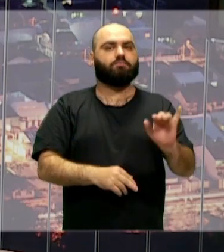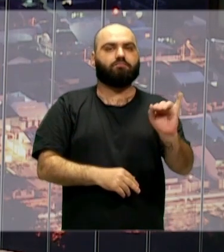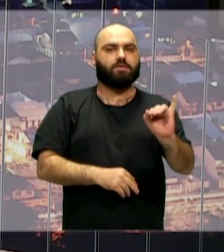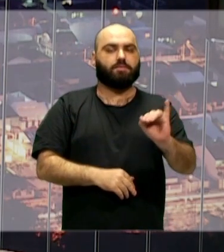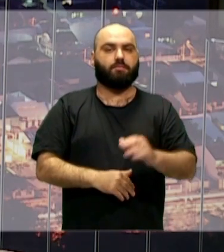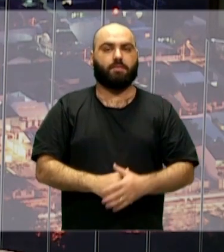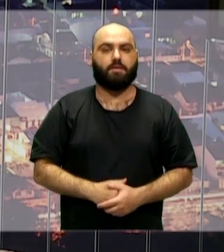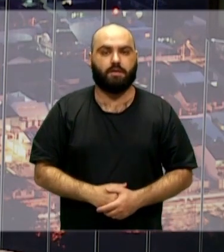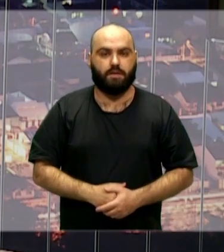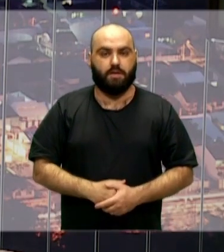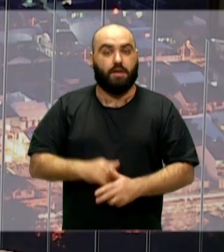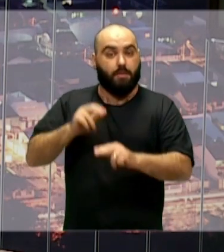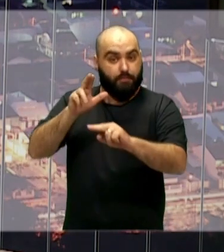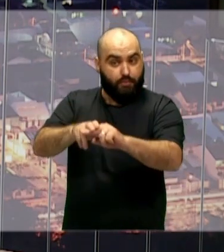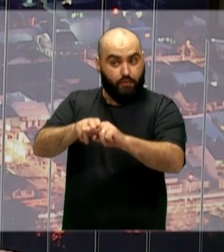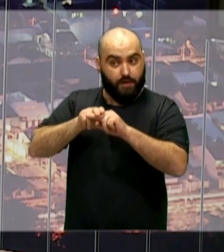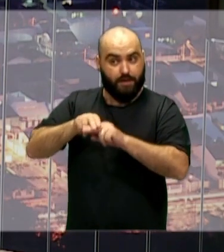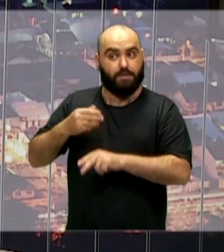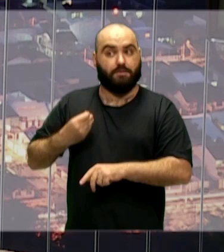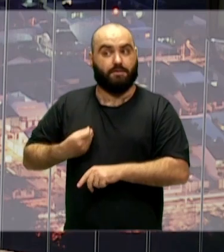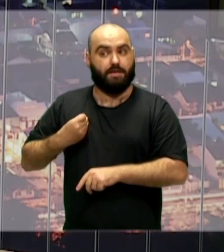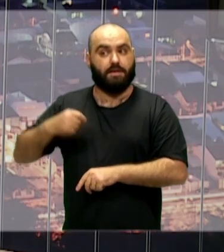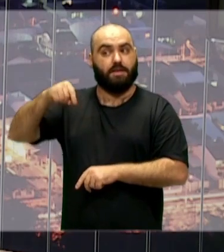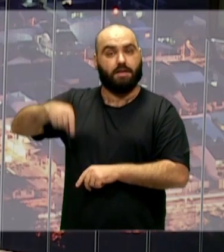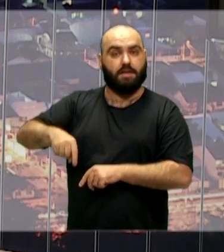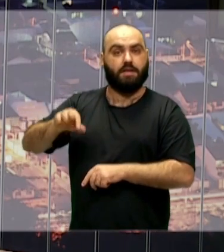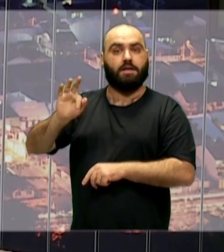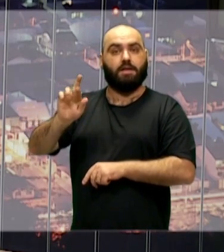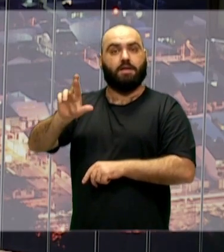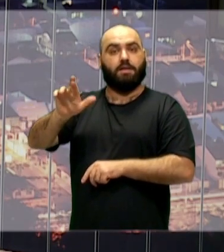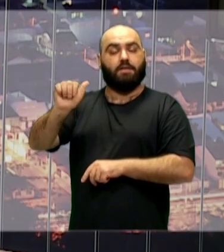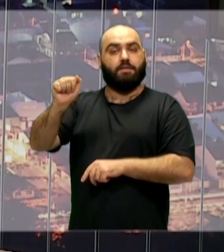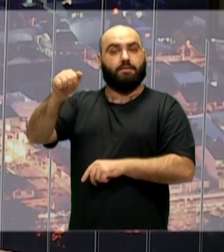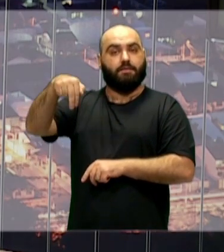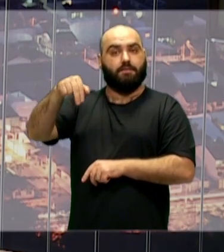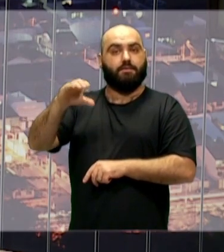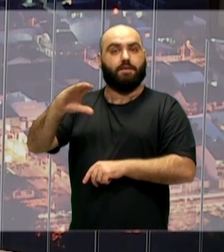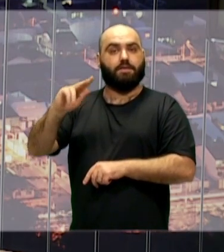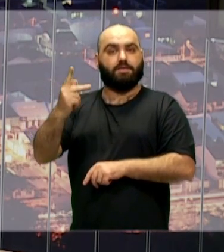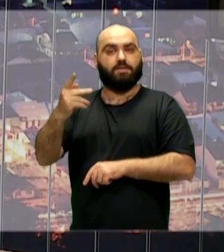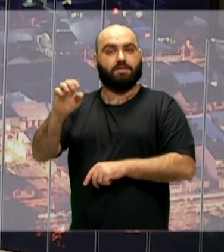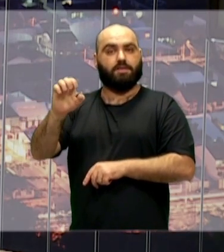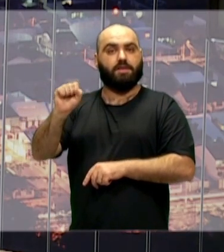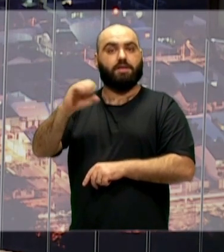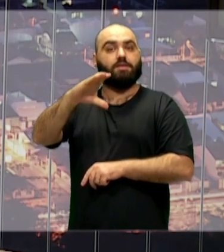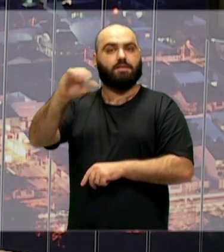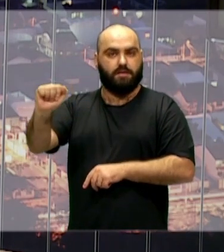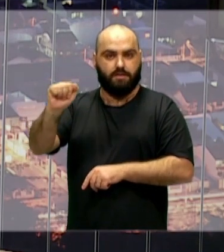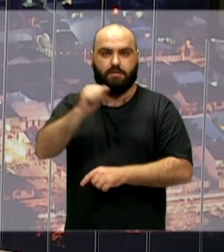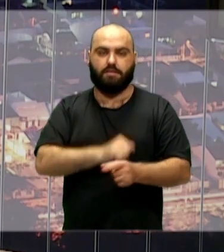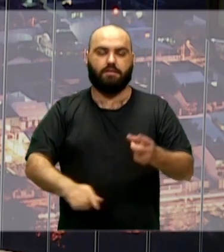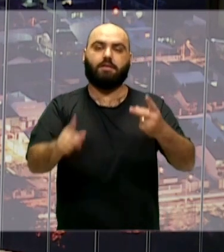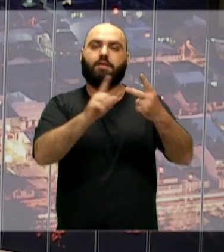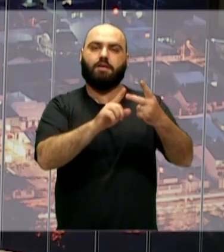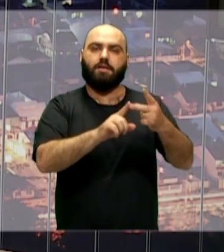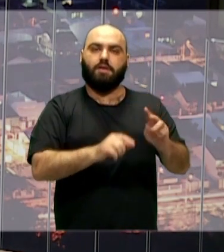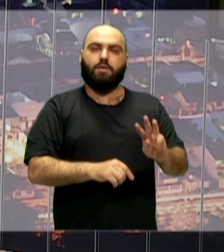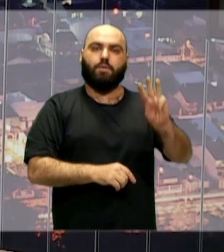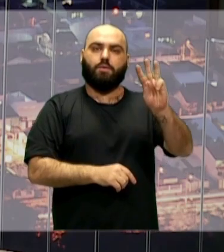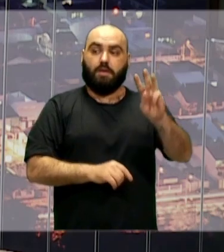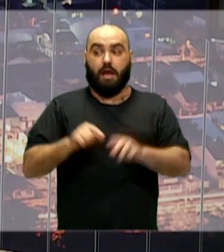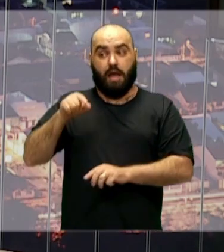a Francesca Vaz, que é psicóloga, e também o Wellington Abdo, que é médico